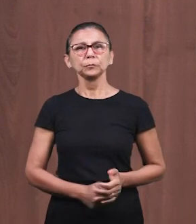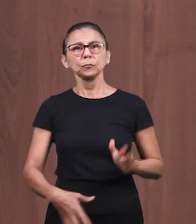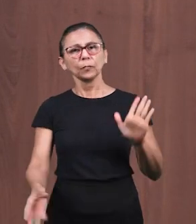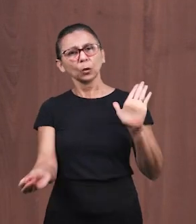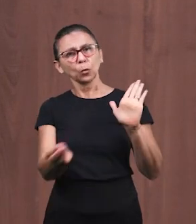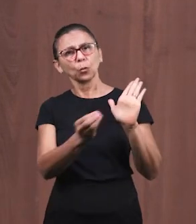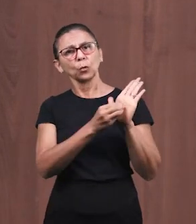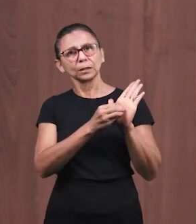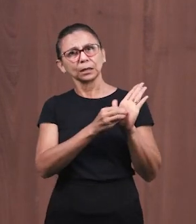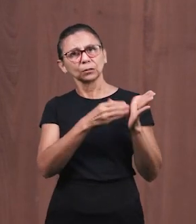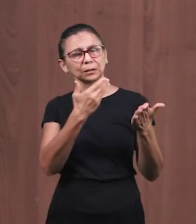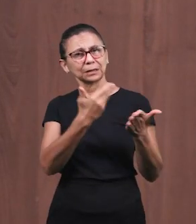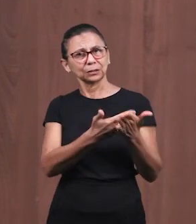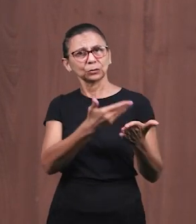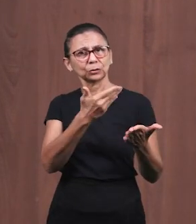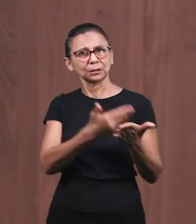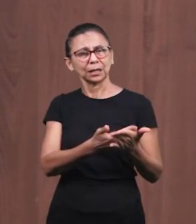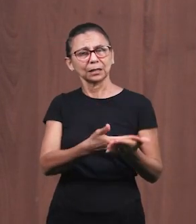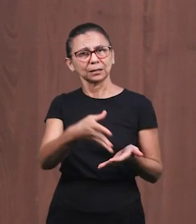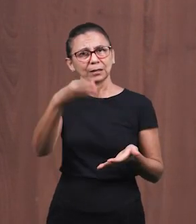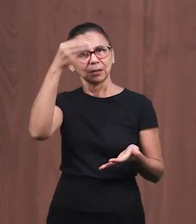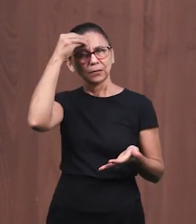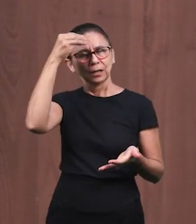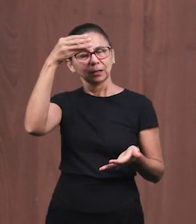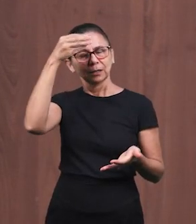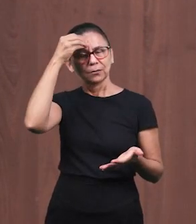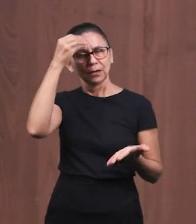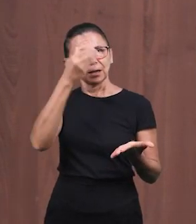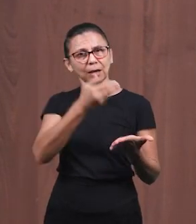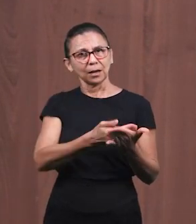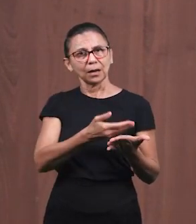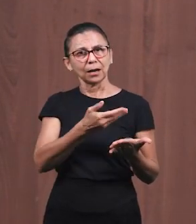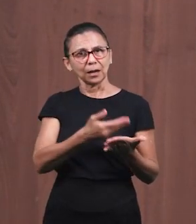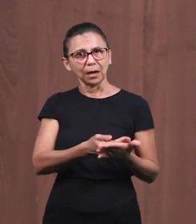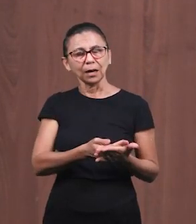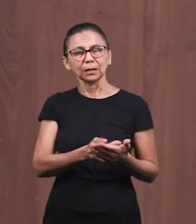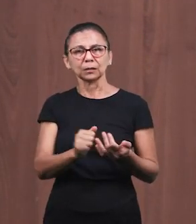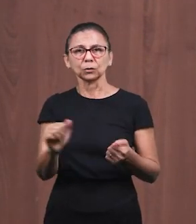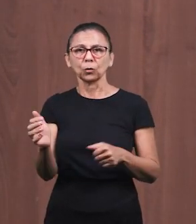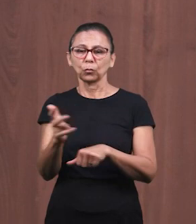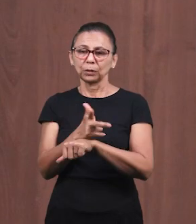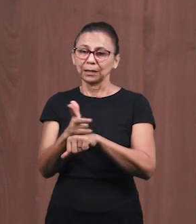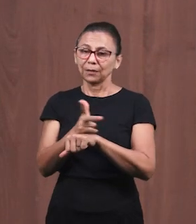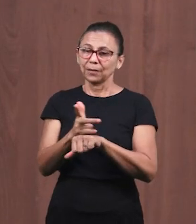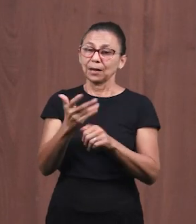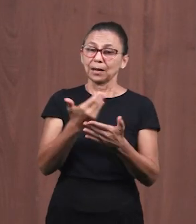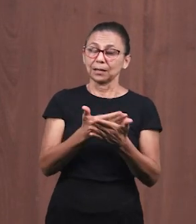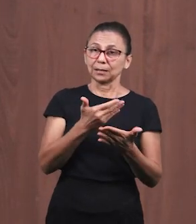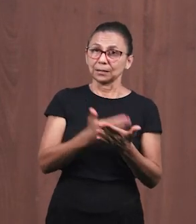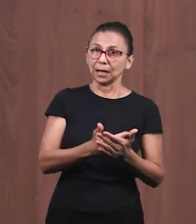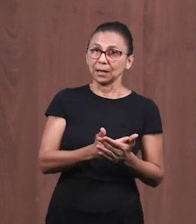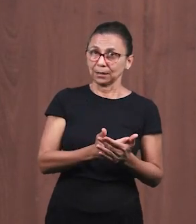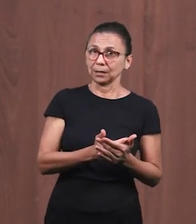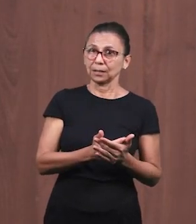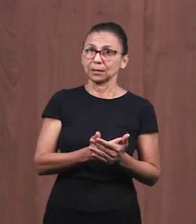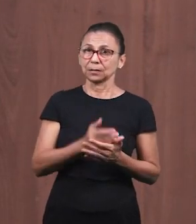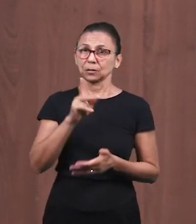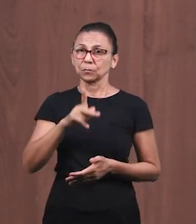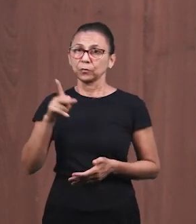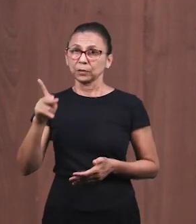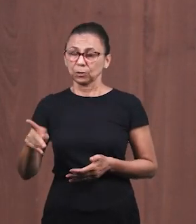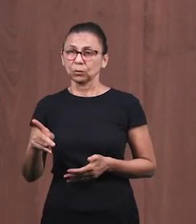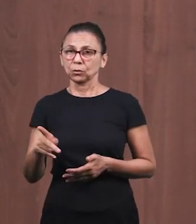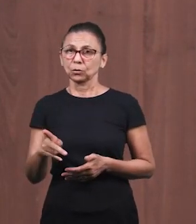os conteúdos em voz alta e gravar as aulas com autorização dos professores para